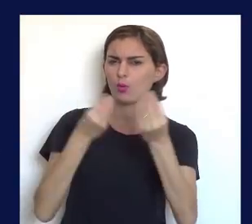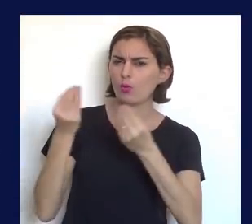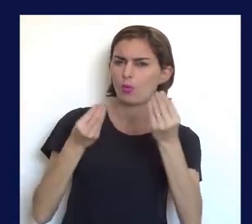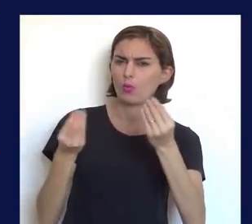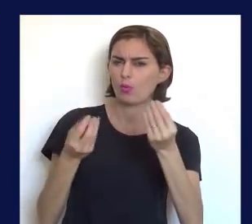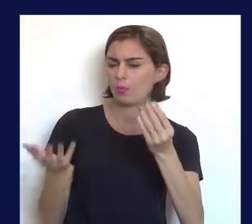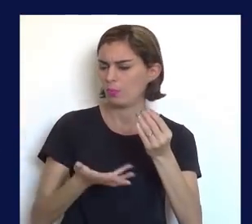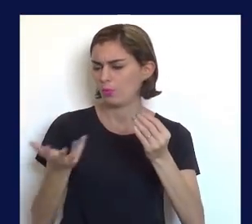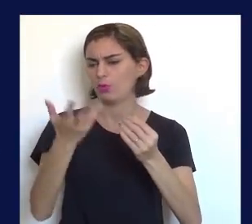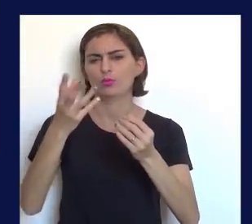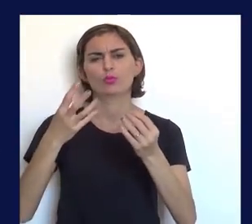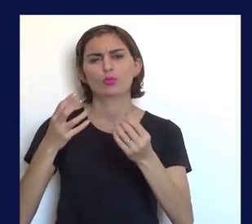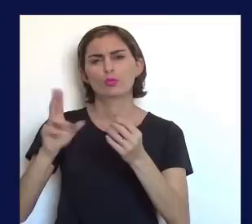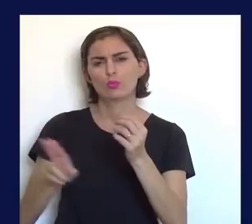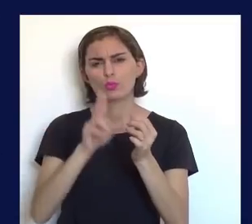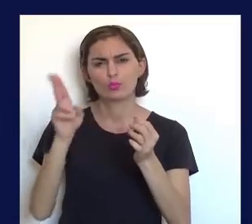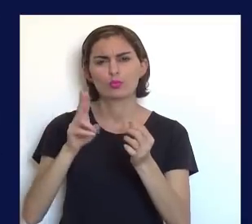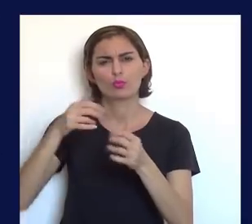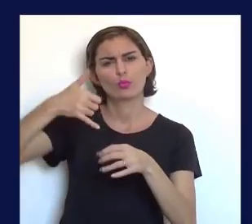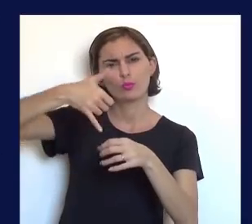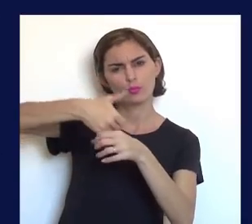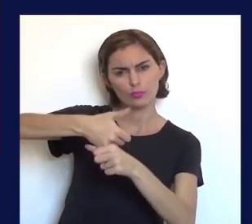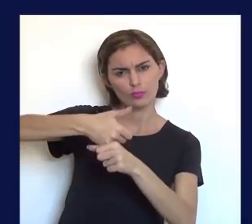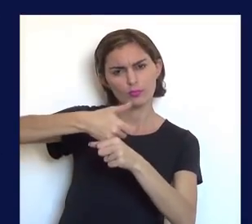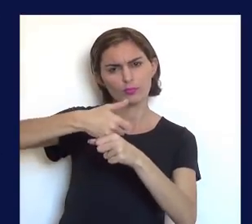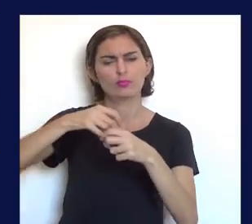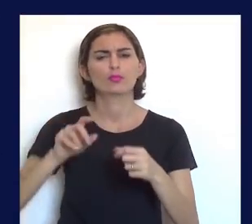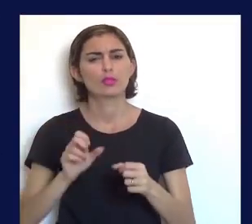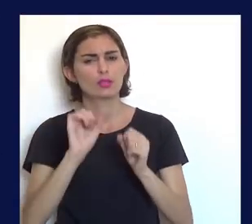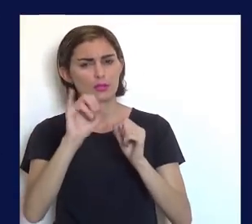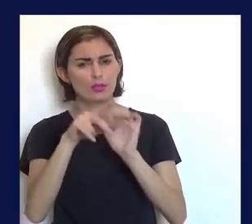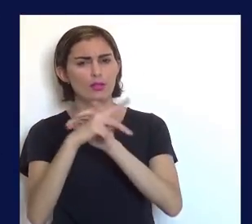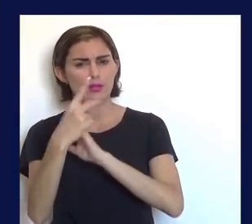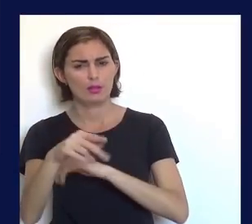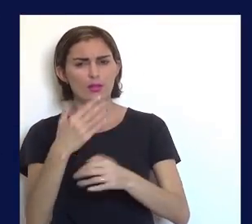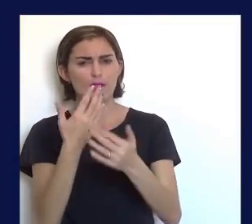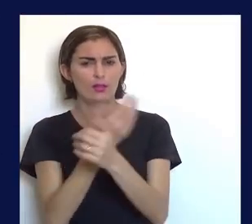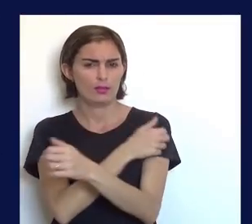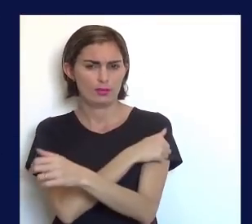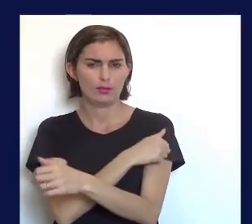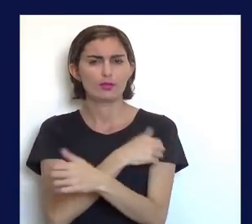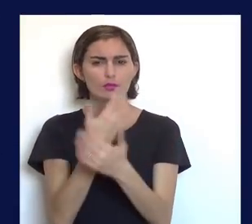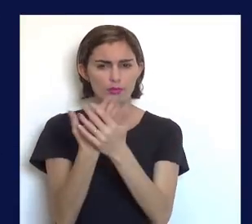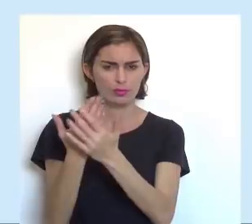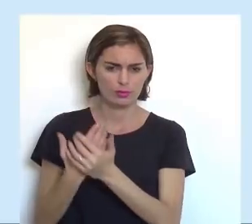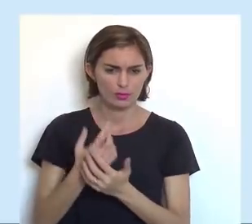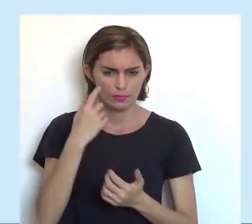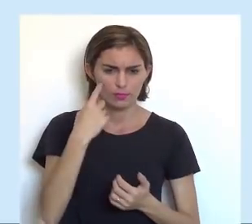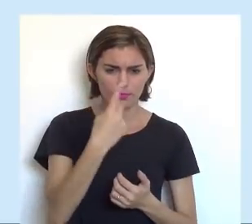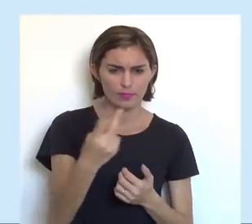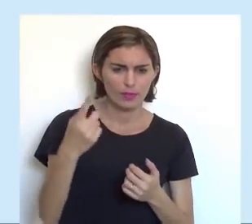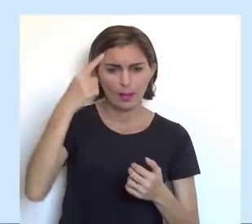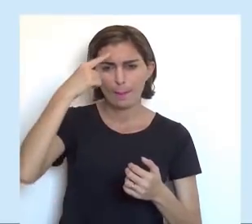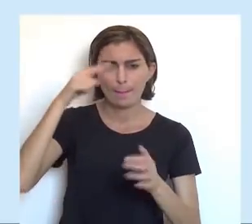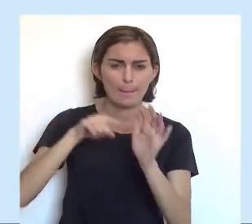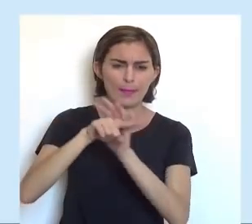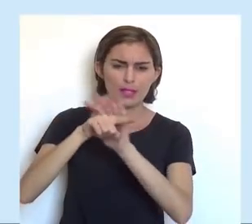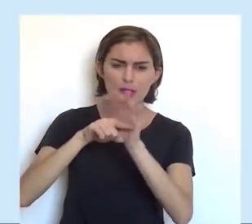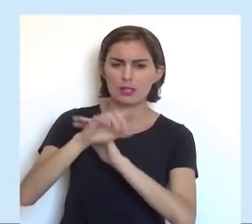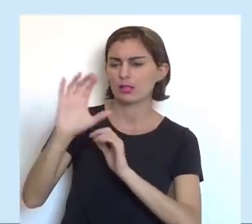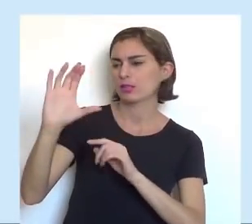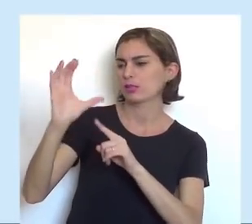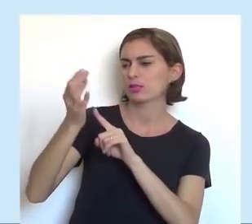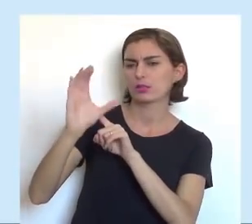de produção e consumo de combustível no mundo. Isso é, amigos estudantes, volta para mim, isso se chama